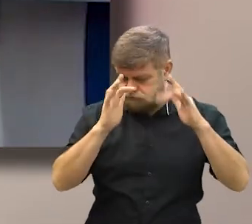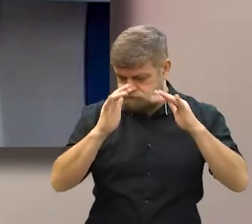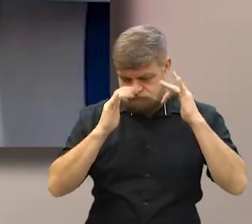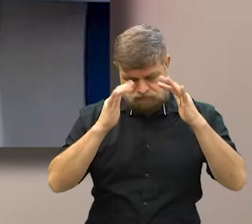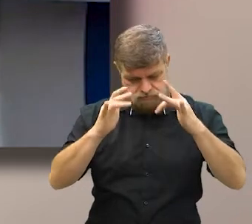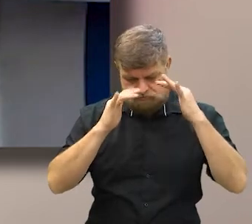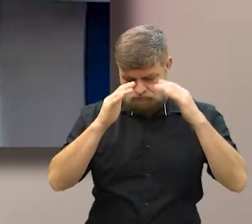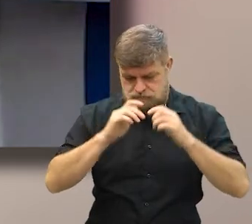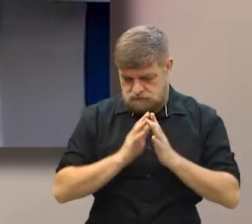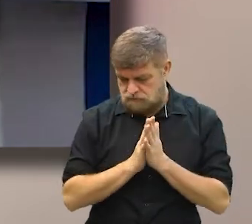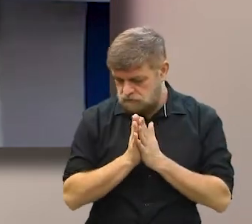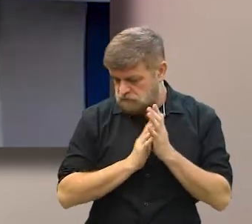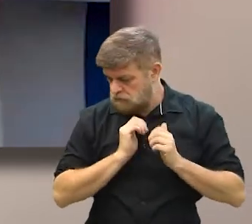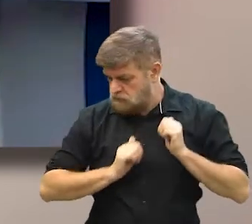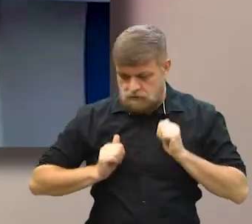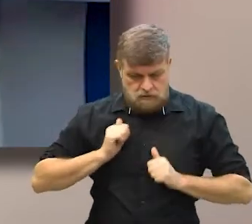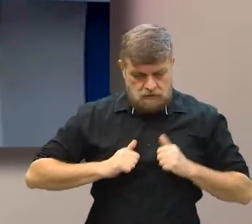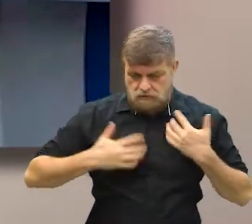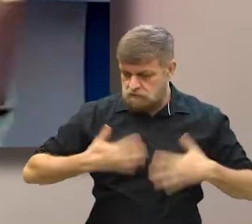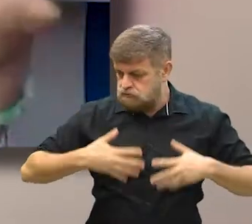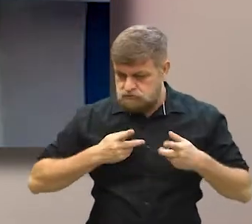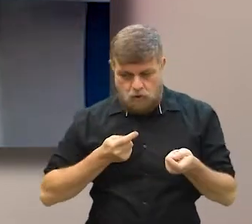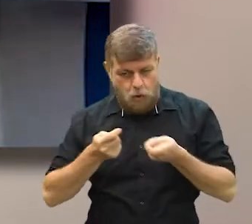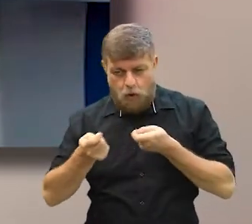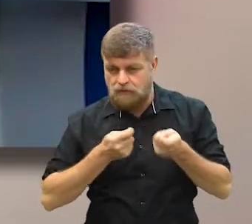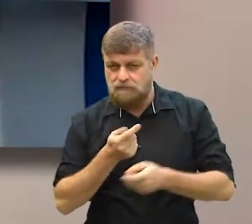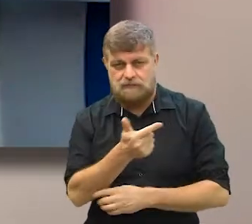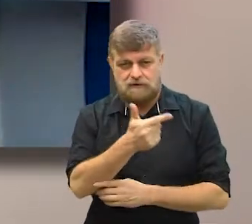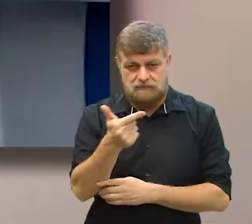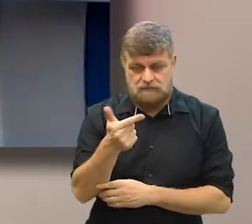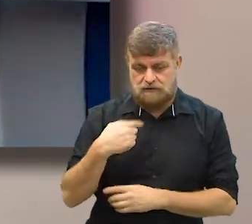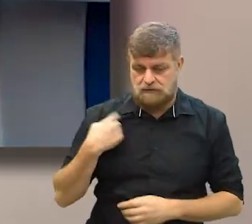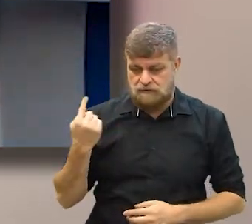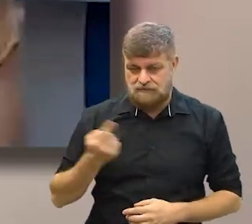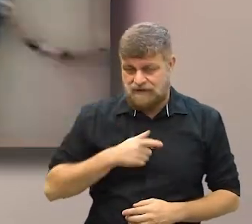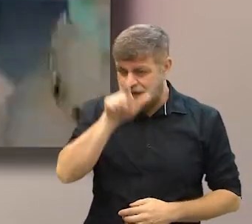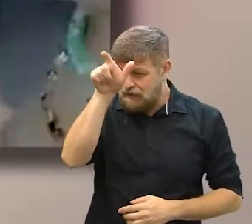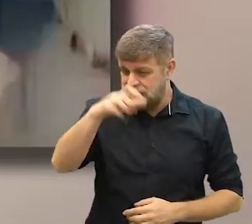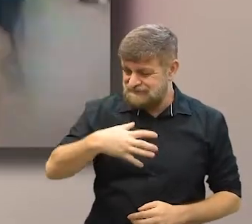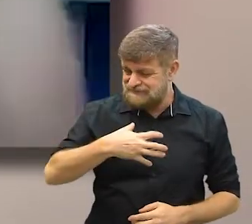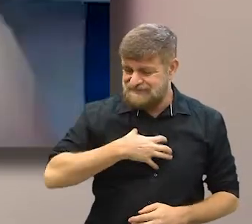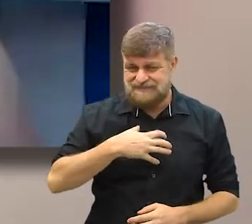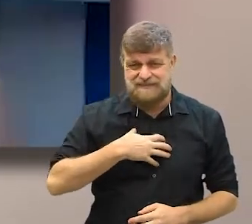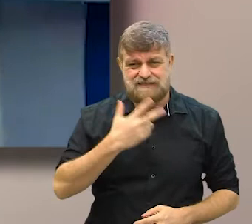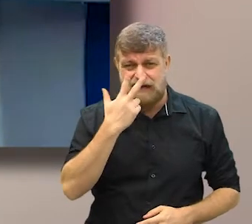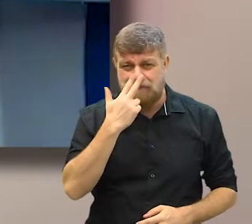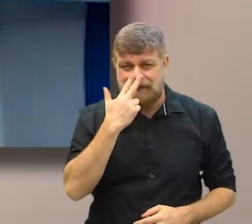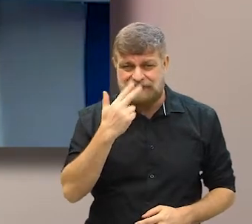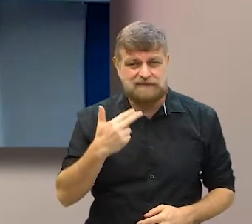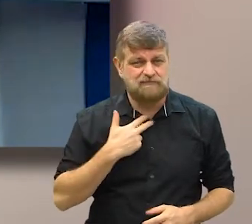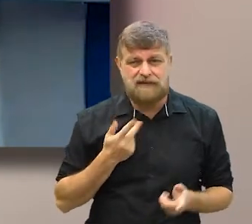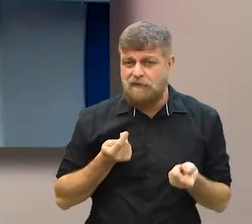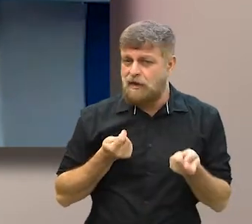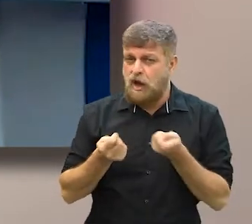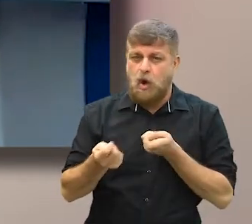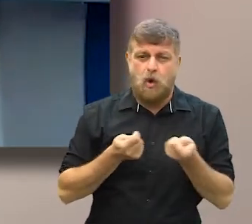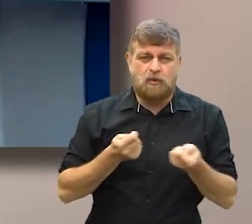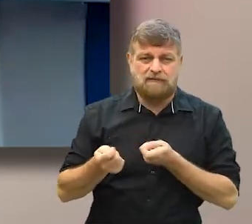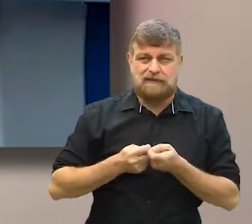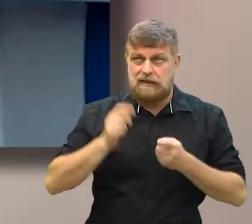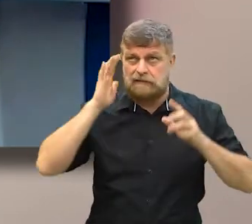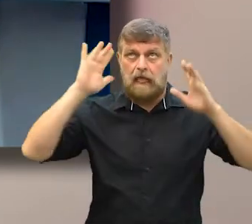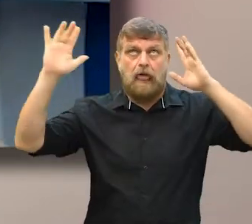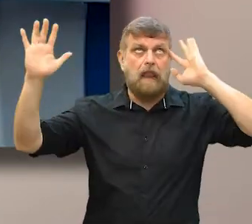de ansiedade tão grande, incontrolável, que você não consegue, você se sente como se você não consegue controlar os